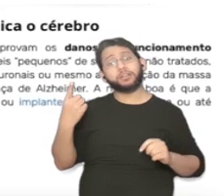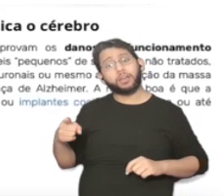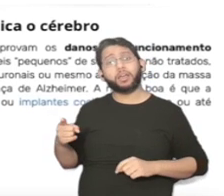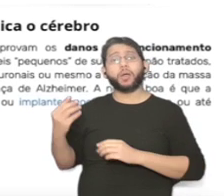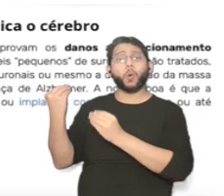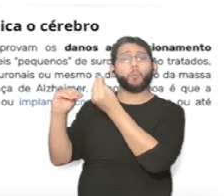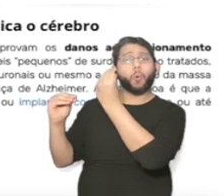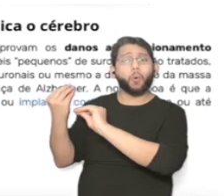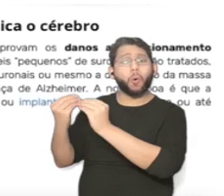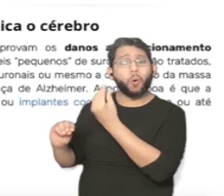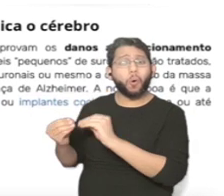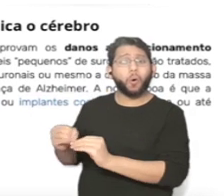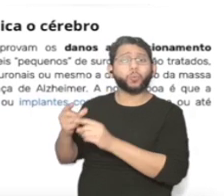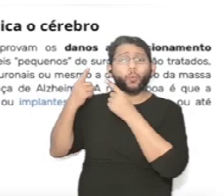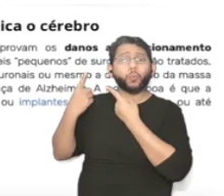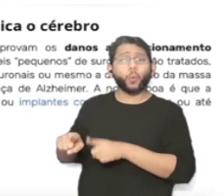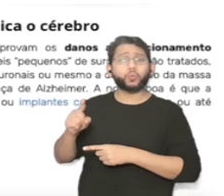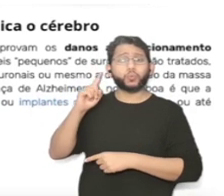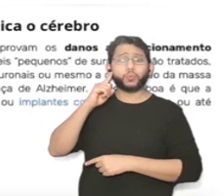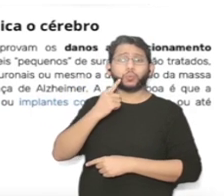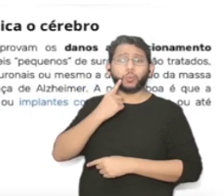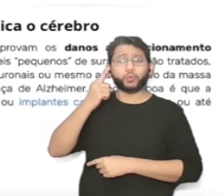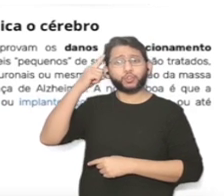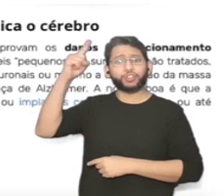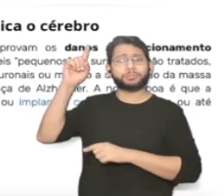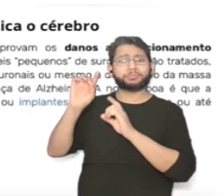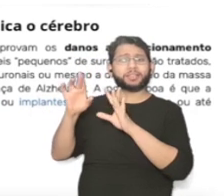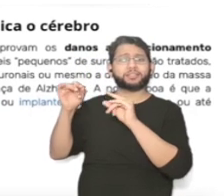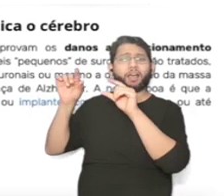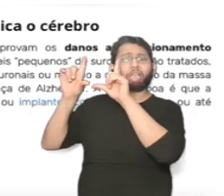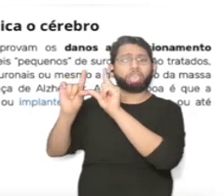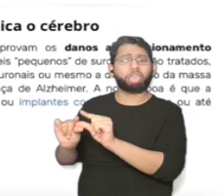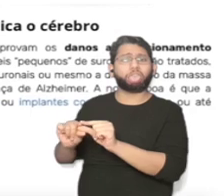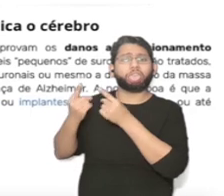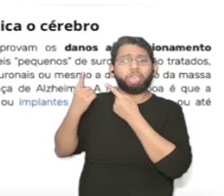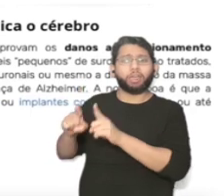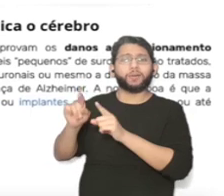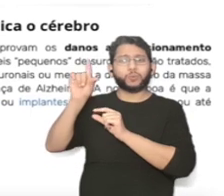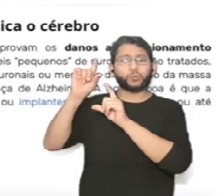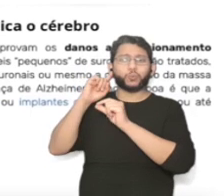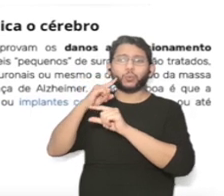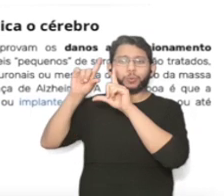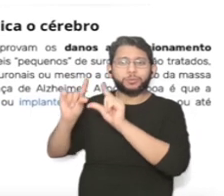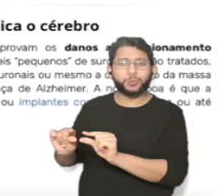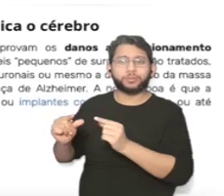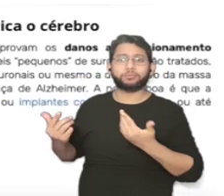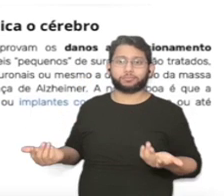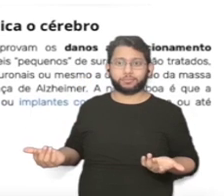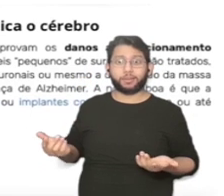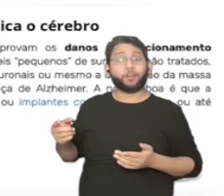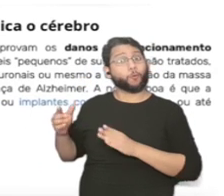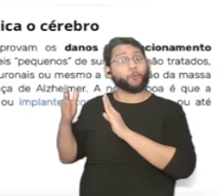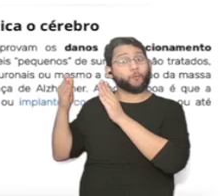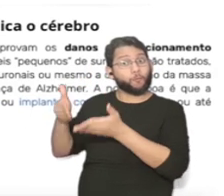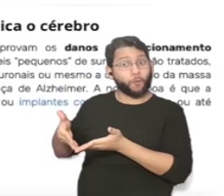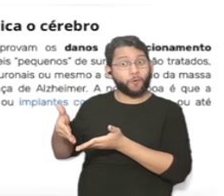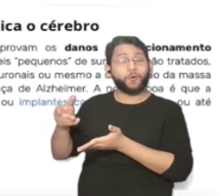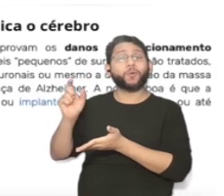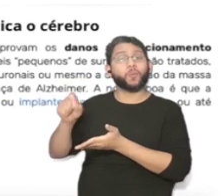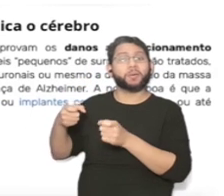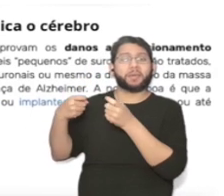bilíngue, principalmente por esse viés de olhar aqui, de ter uma visão um pouquinho